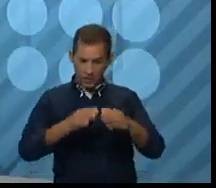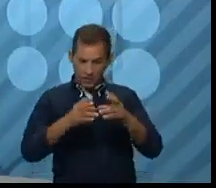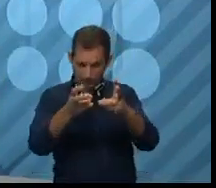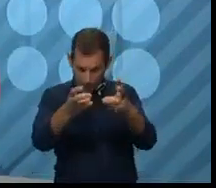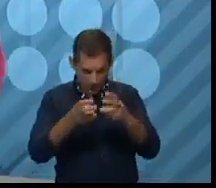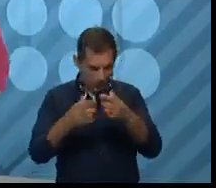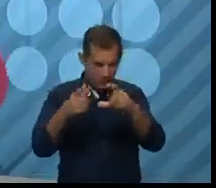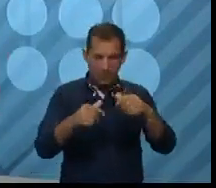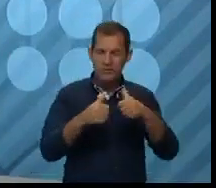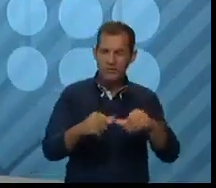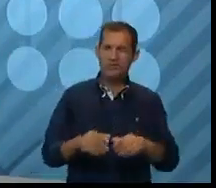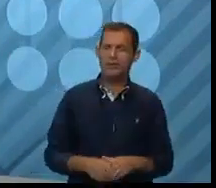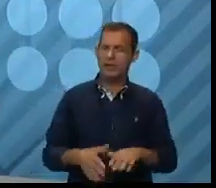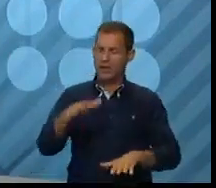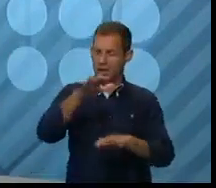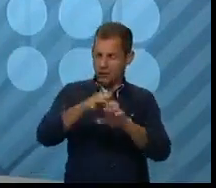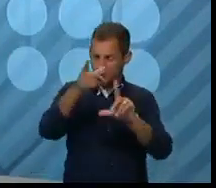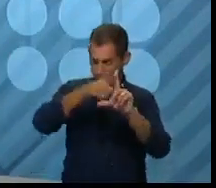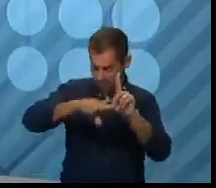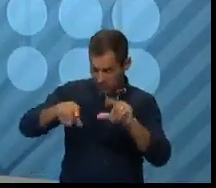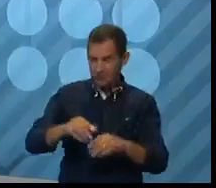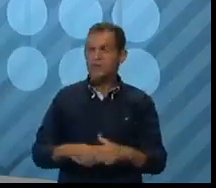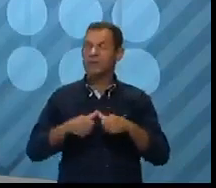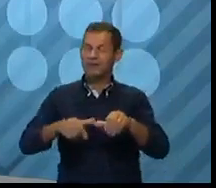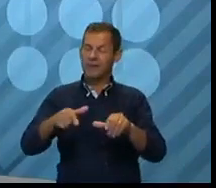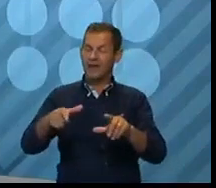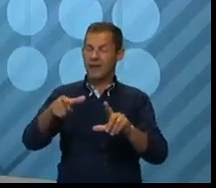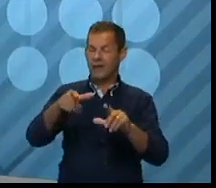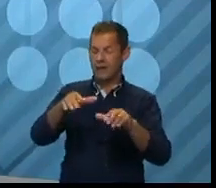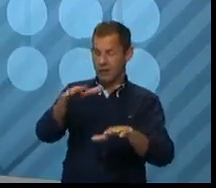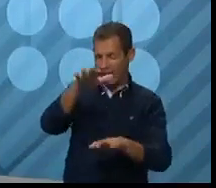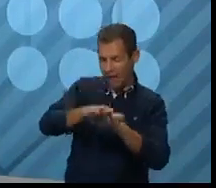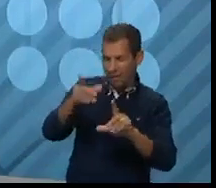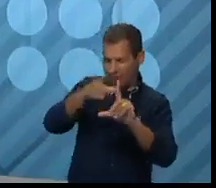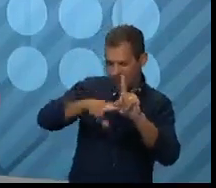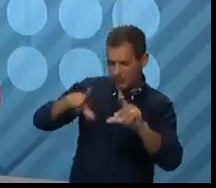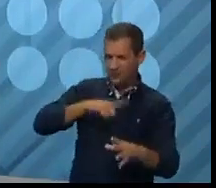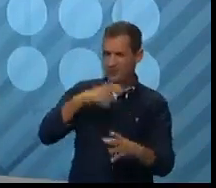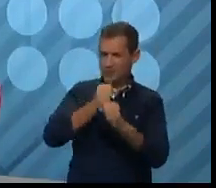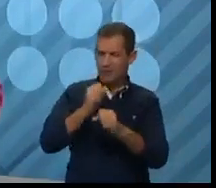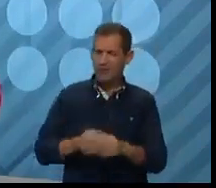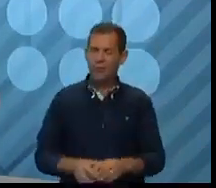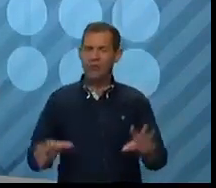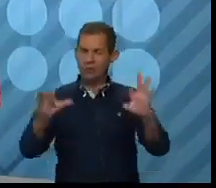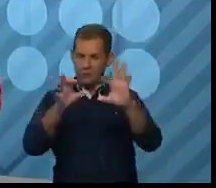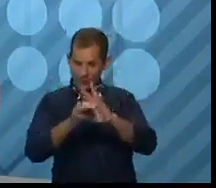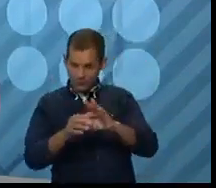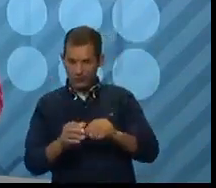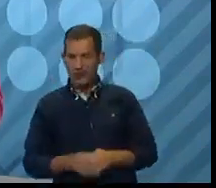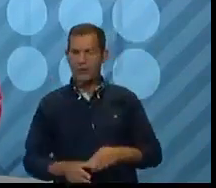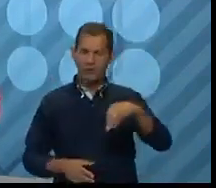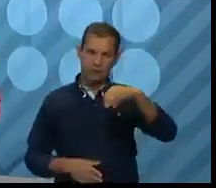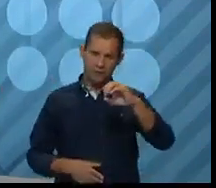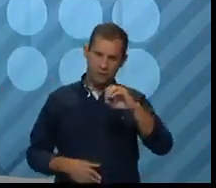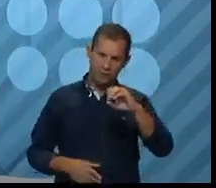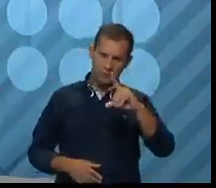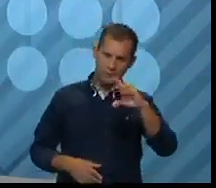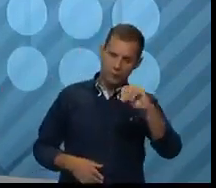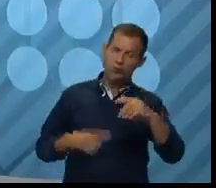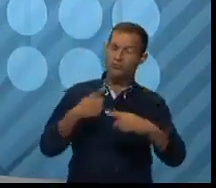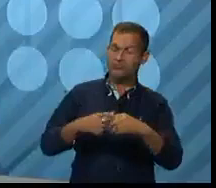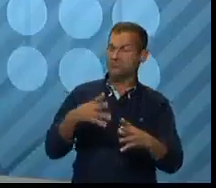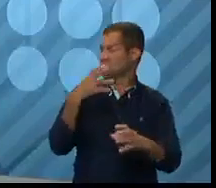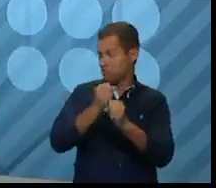fato se a área está abaixo da curva. Se a área está abaixo da curva, você deve calcular a integral em módulo, porque se você